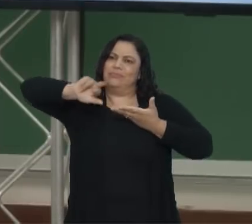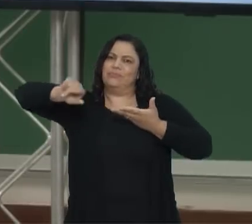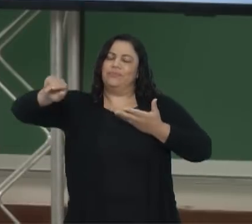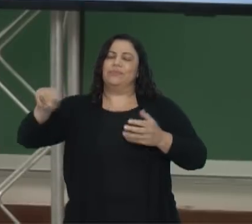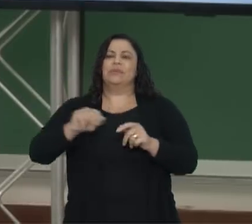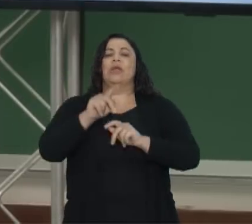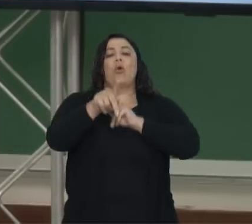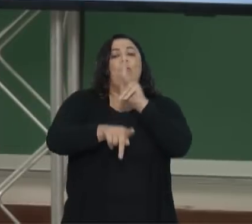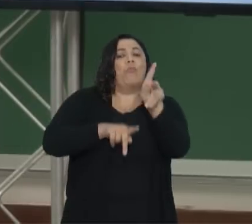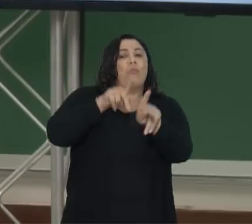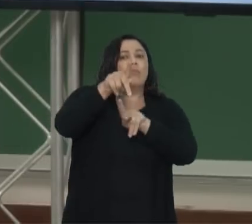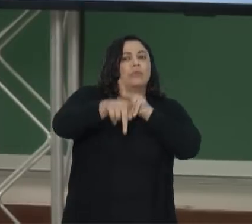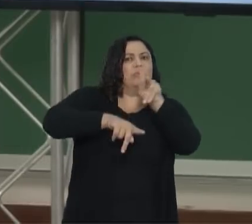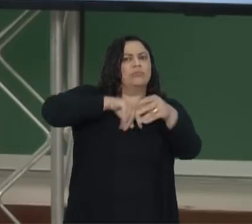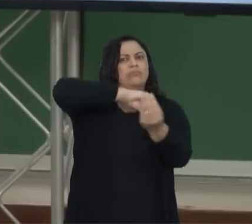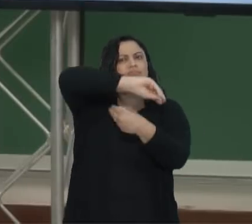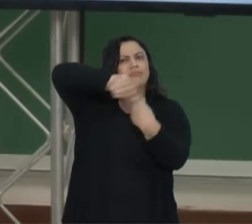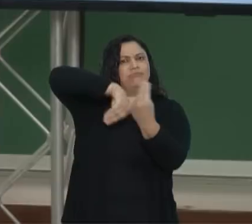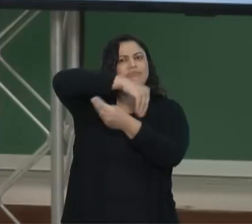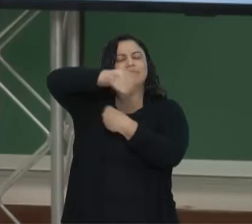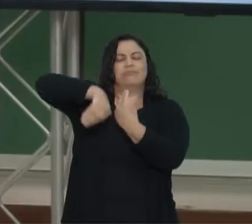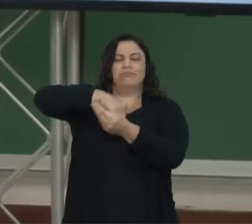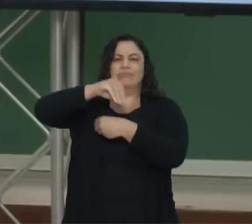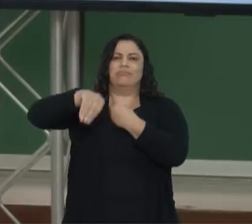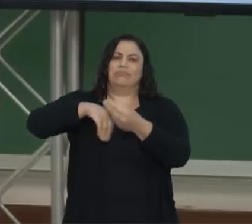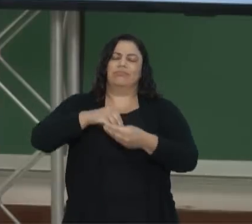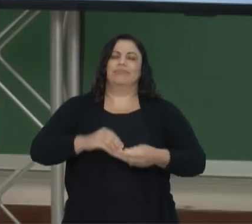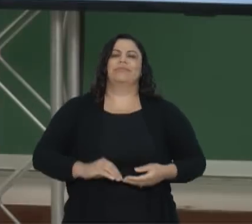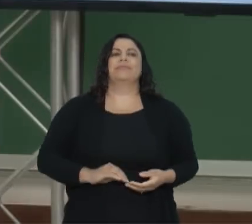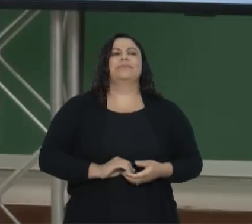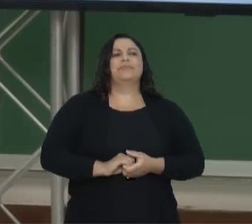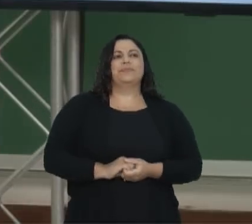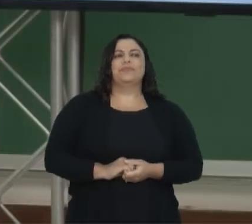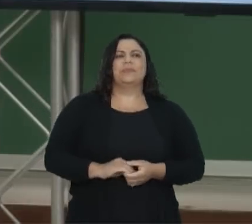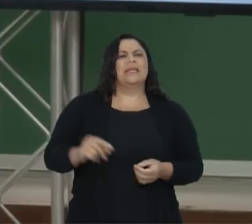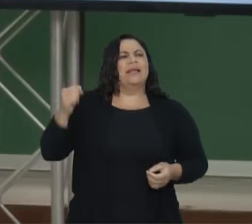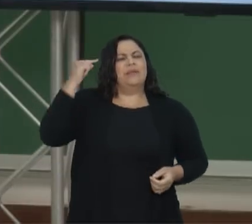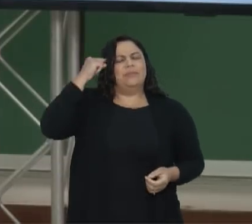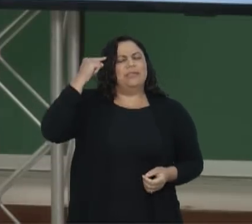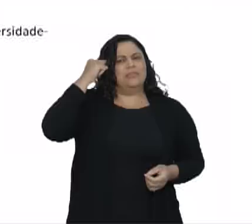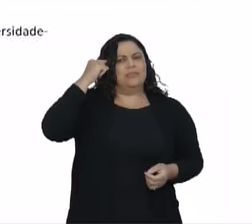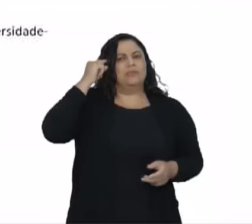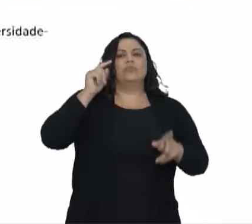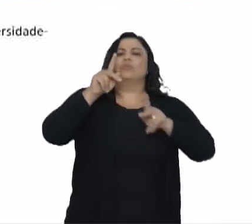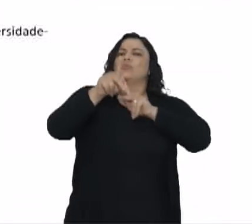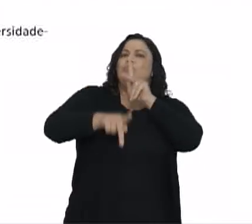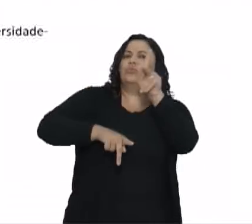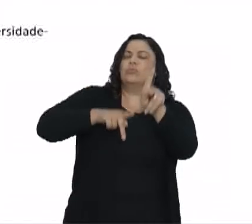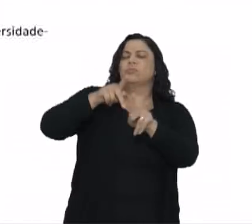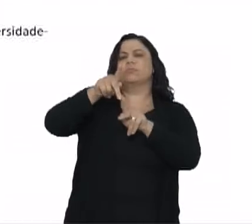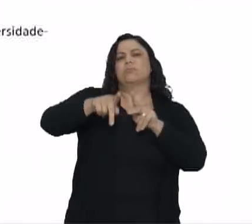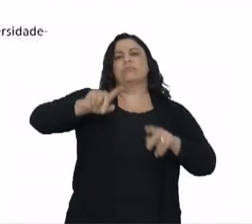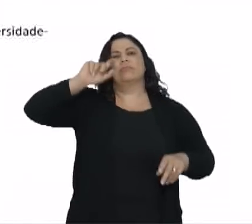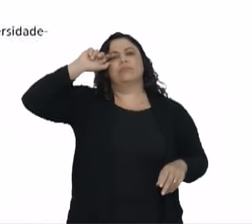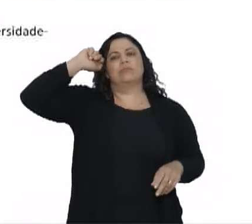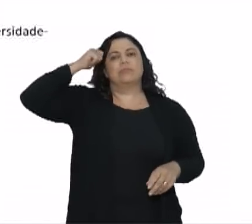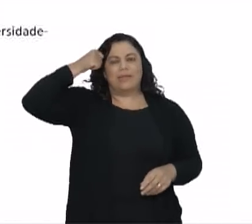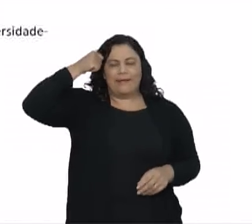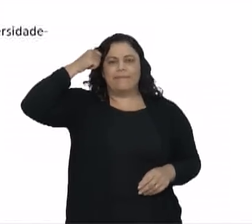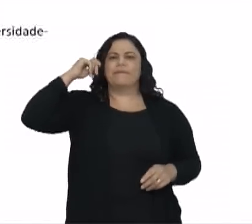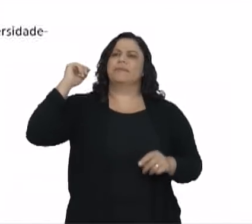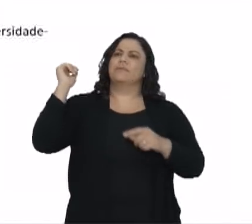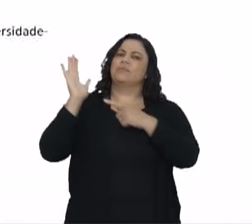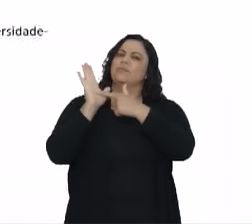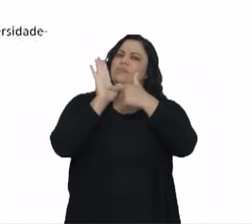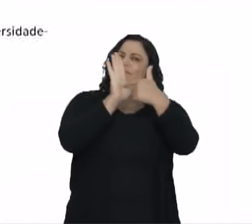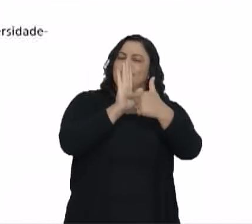de povos no território brasileiro. Então, vamos lá. Pensando um pouquinho ali nos povos africanos, eu até trouxe uma imagem que é para